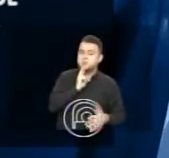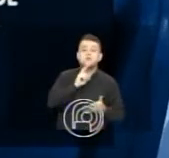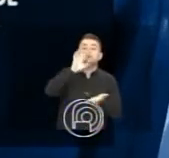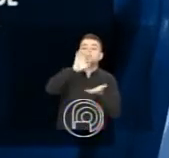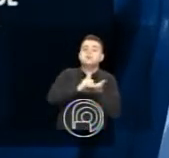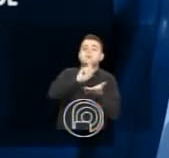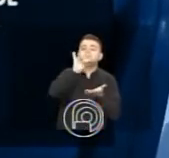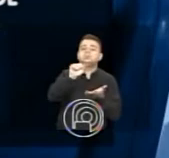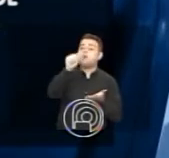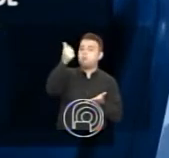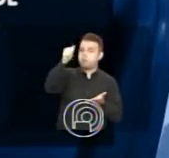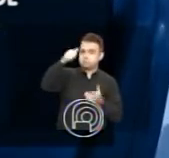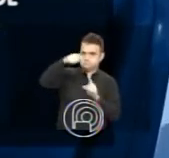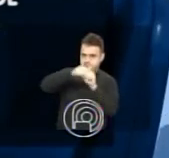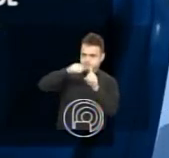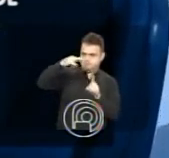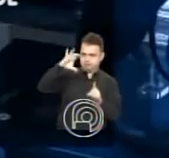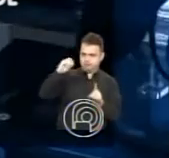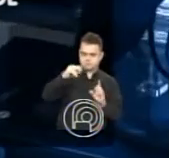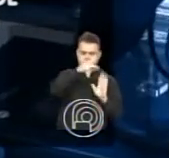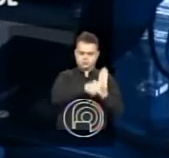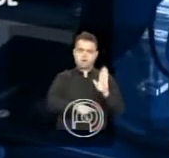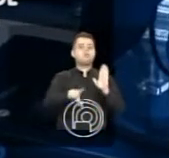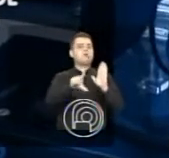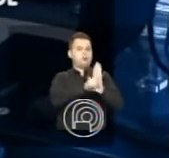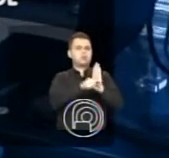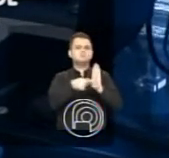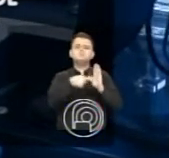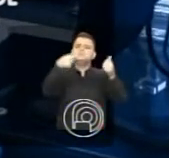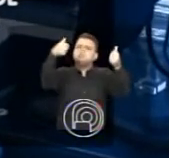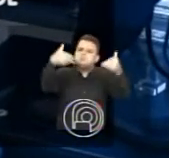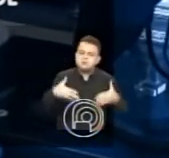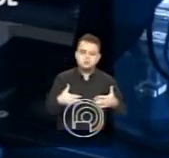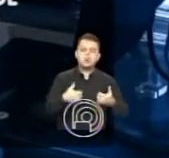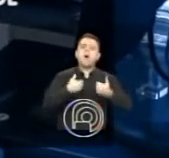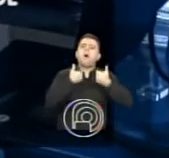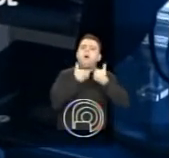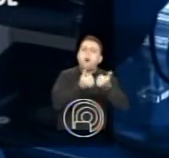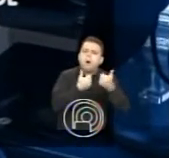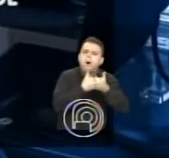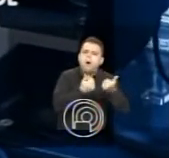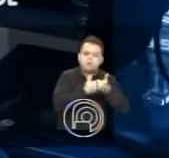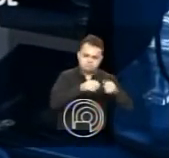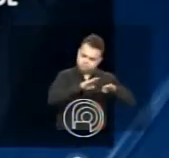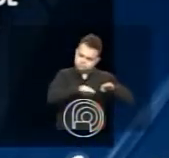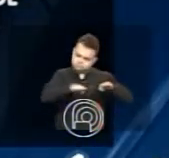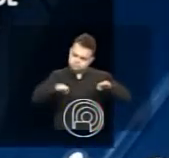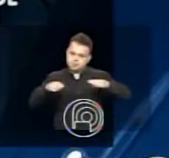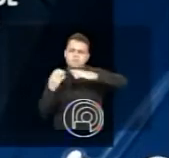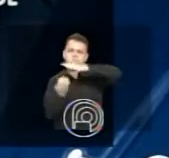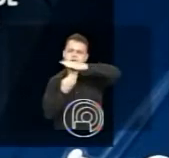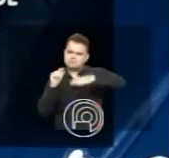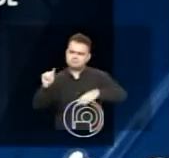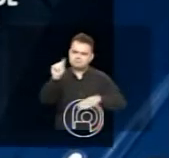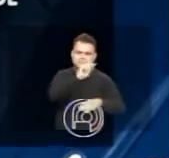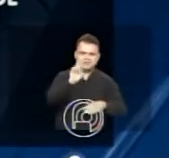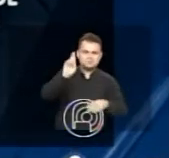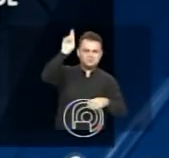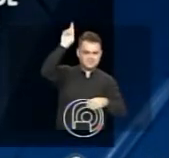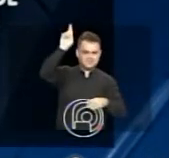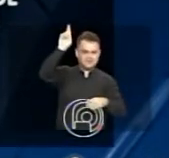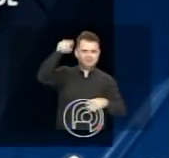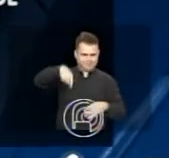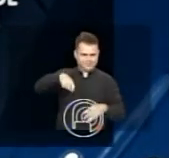protocolou no dia 11 de março projeto de lei que regula a quantidade de veículos a serem utilizados pelas empresas concessionárias do